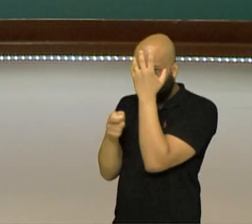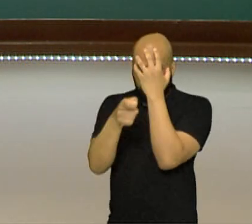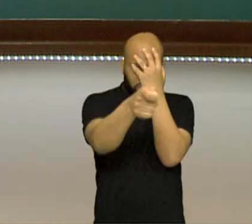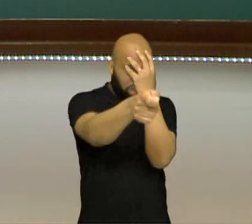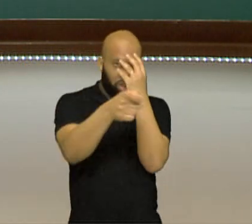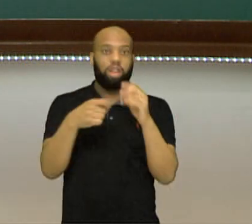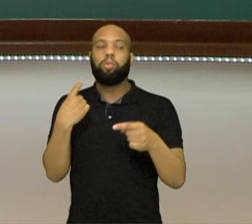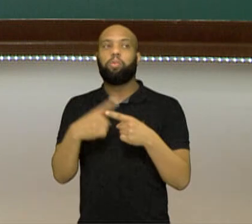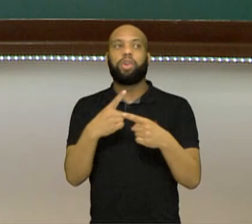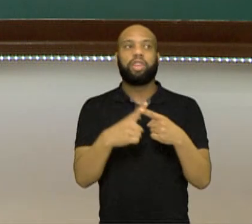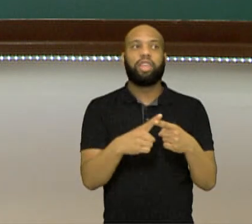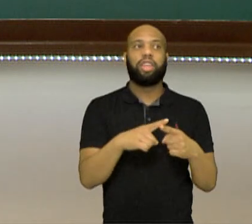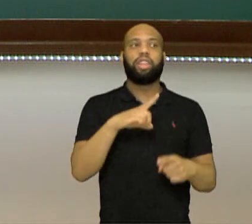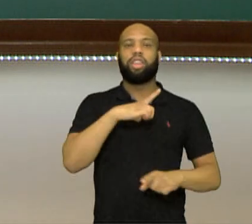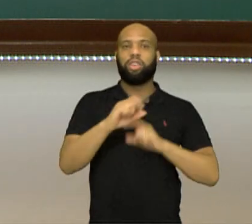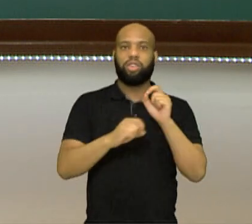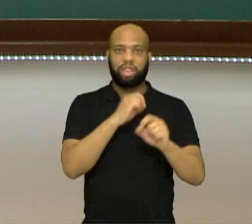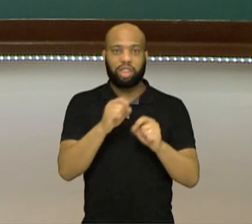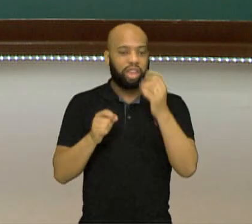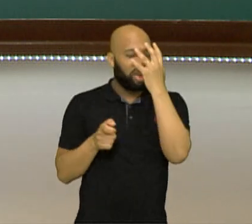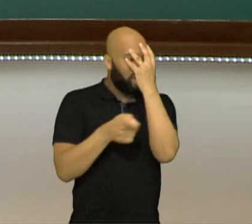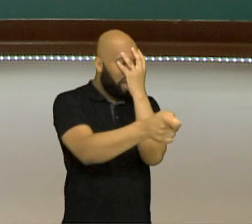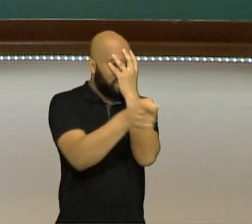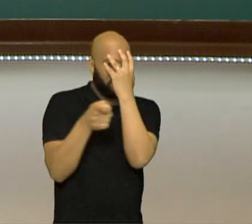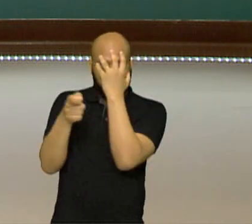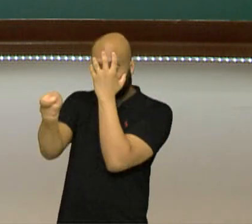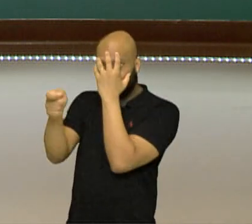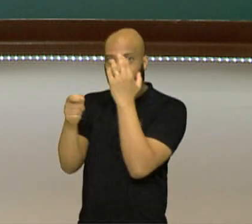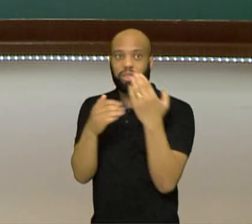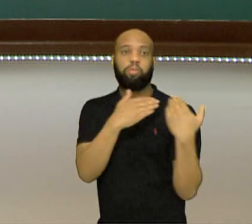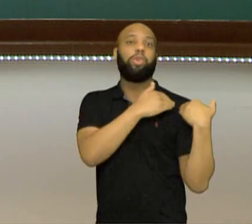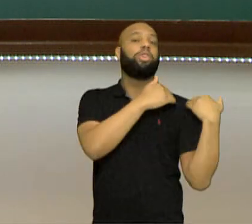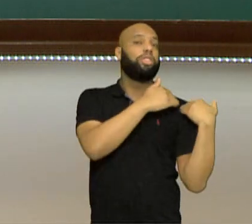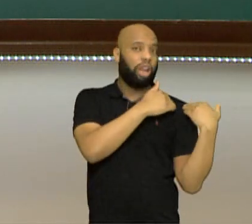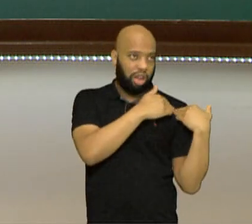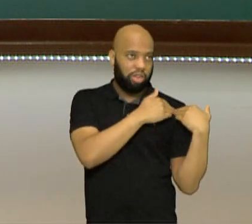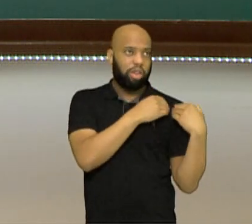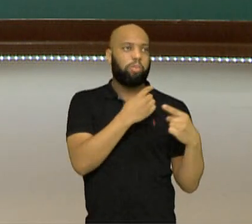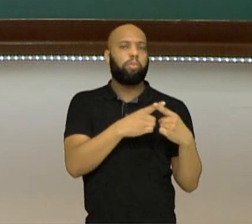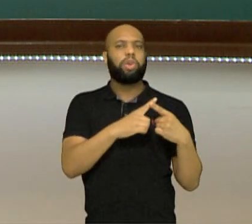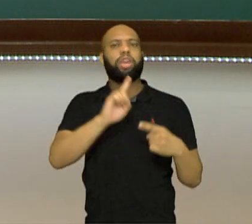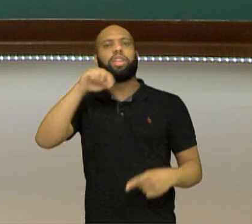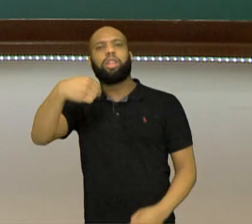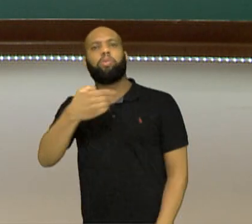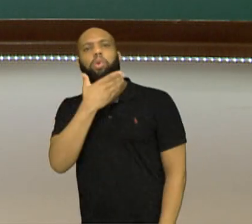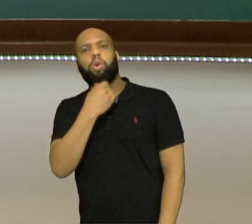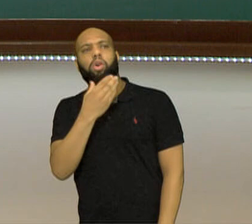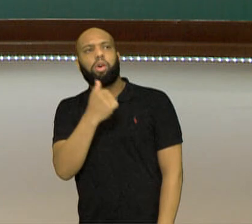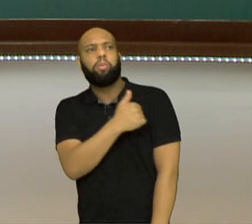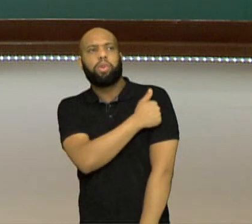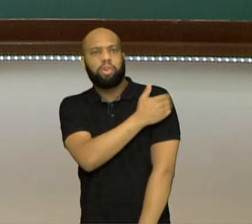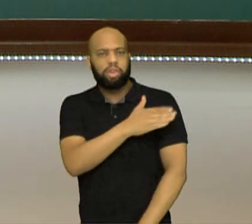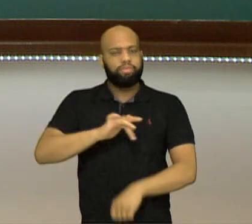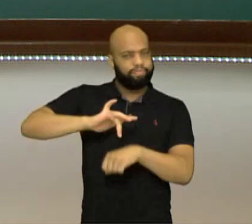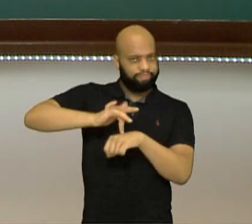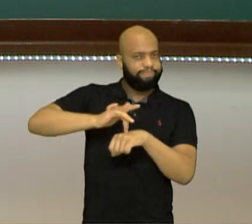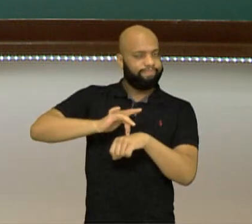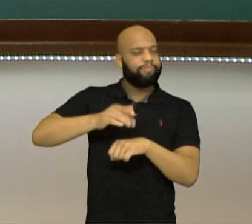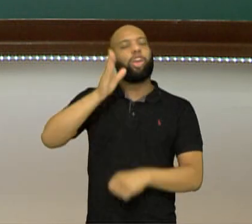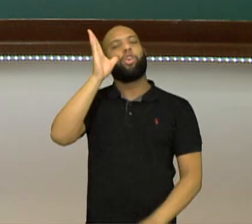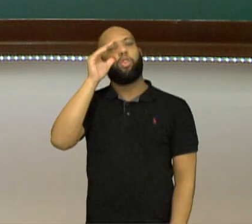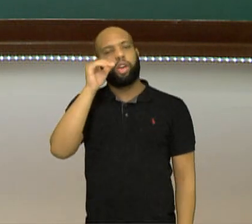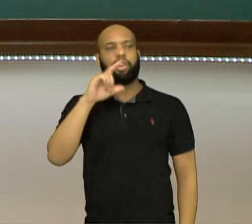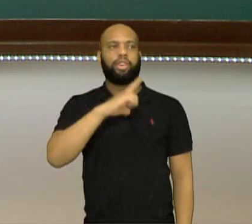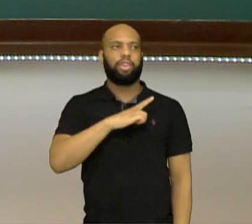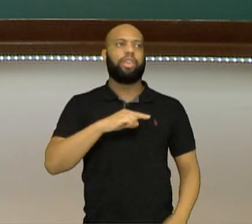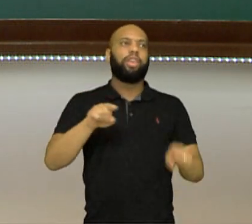é responsável pelo surgimento do balé. Olha, porque o homem então depois ficou com preconceito de dançar balé. Curioso. É assim